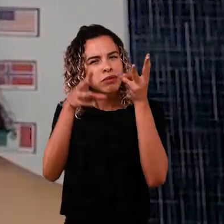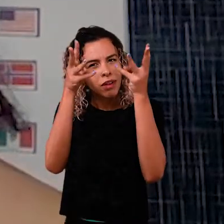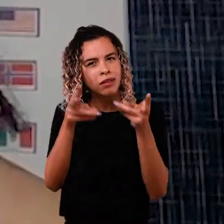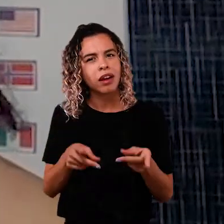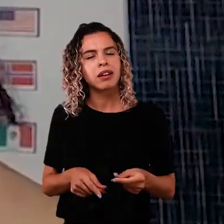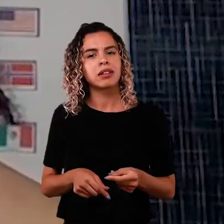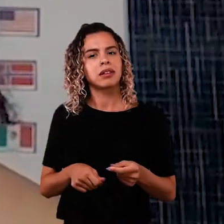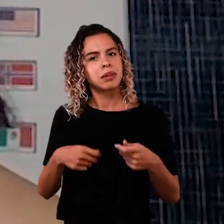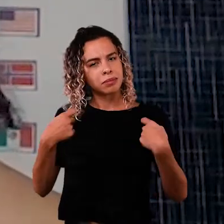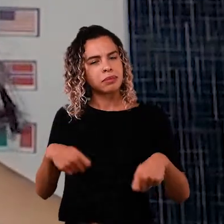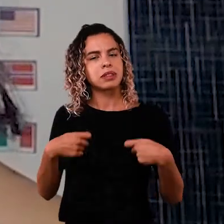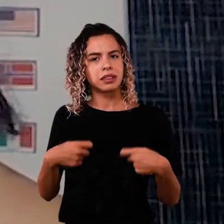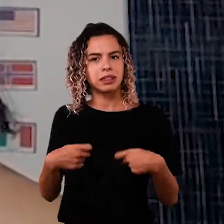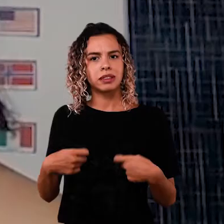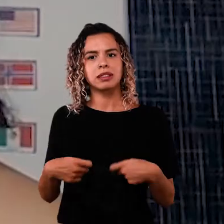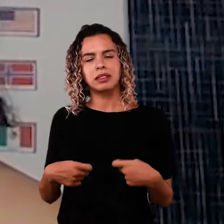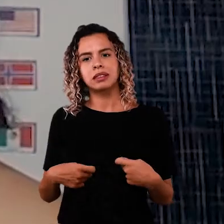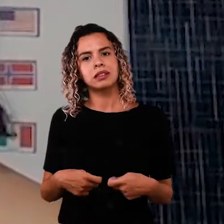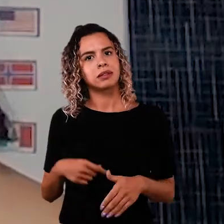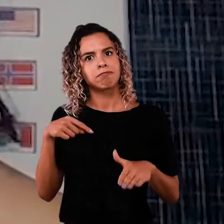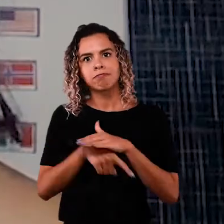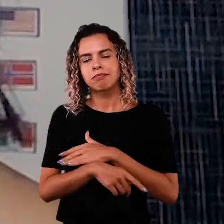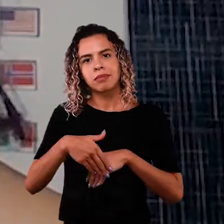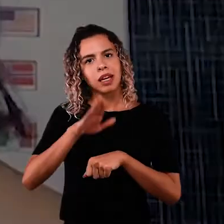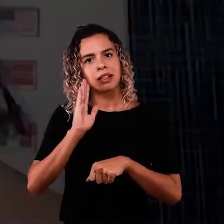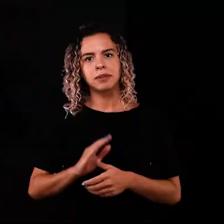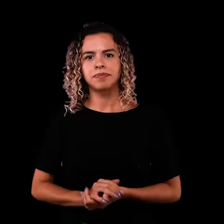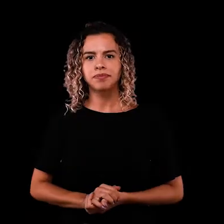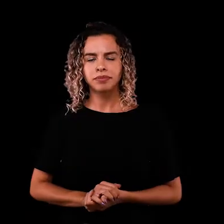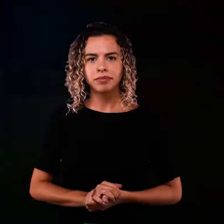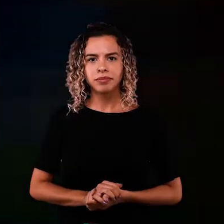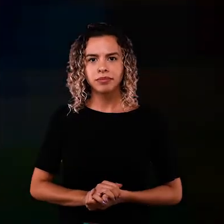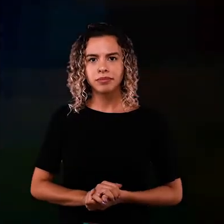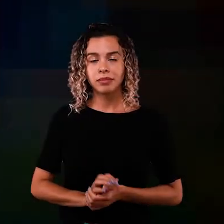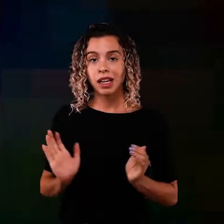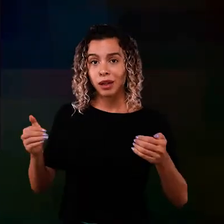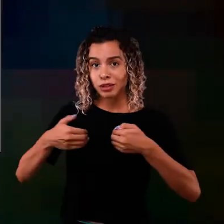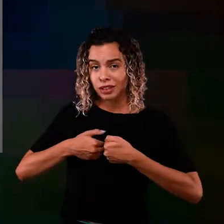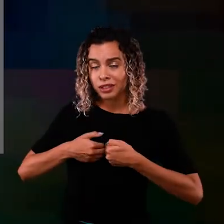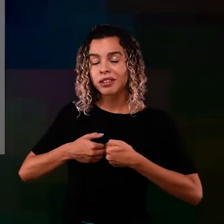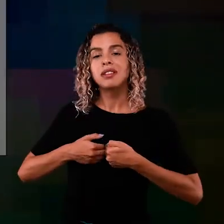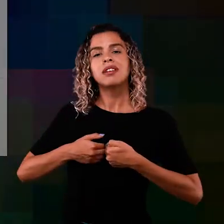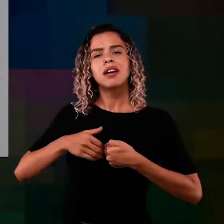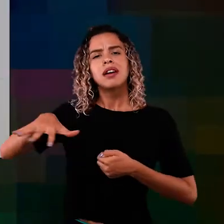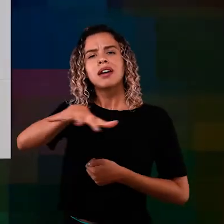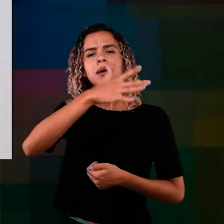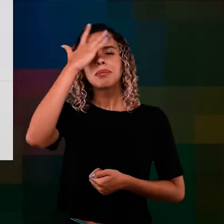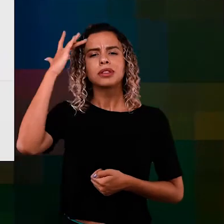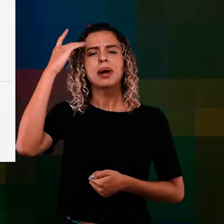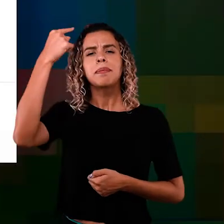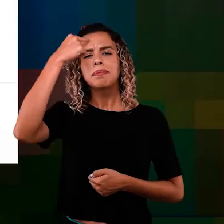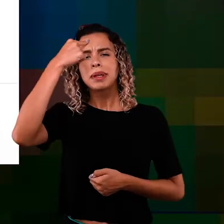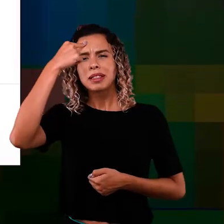não entra em detalhes, e acho que precisava ser algo mais detalhado, muito mais detalhado. Gráfico com barras em tons de cinza do mais escuro para o mais